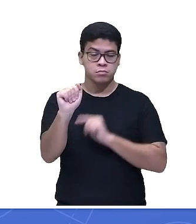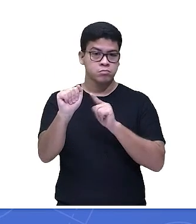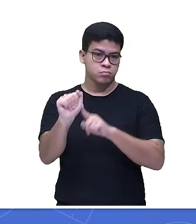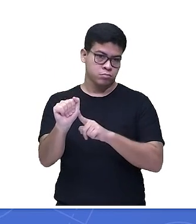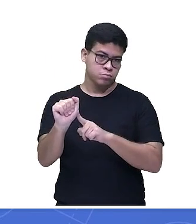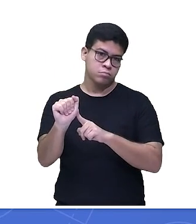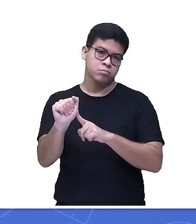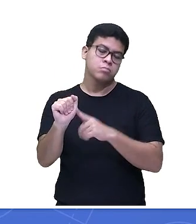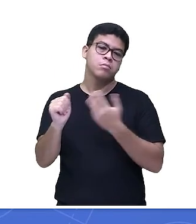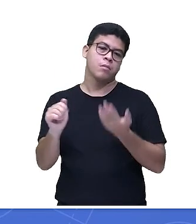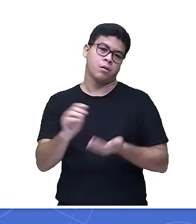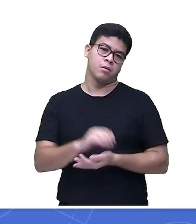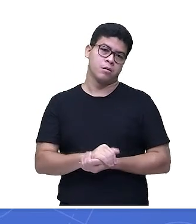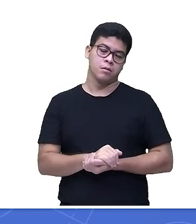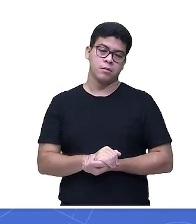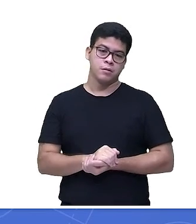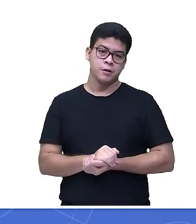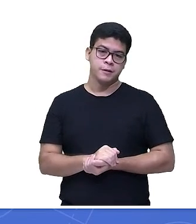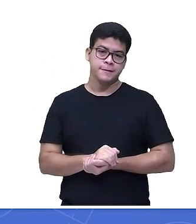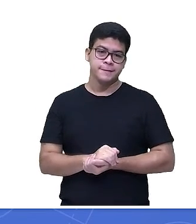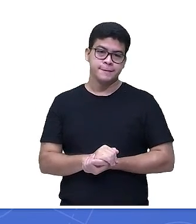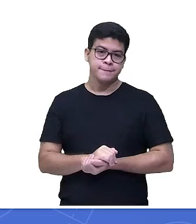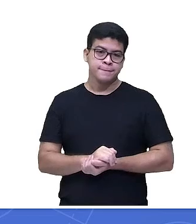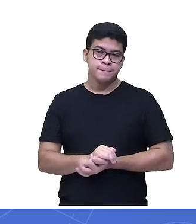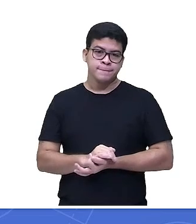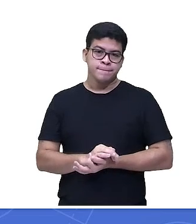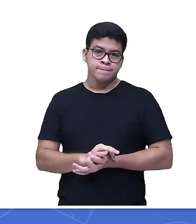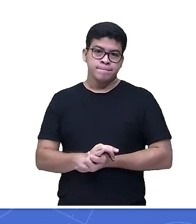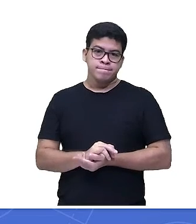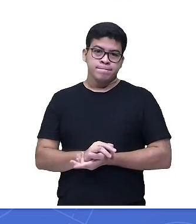achando que deve ser a primeira questão.